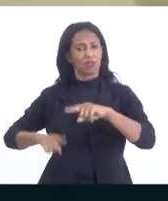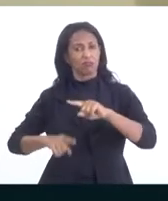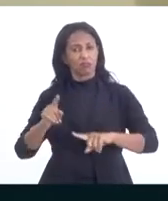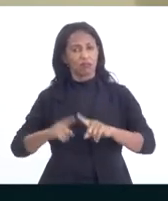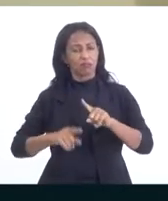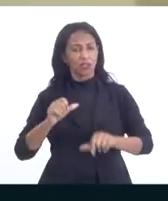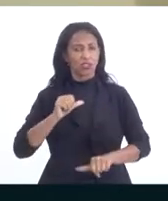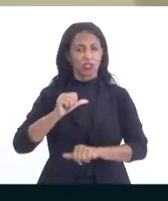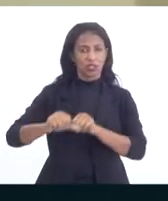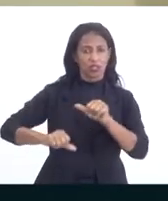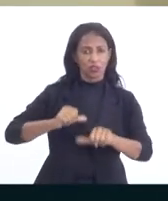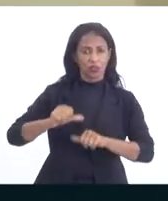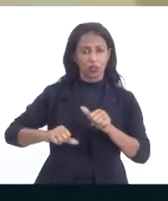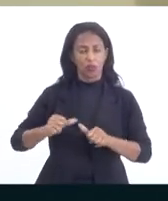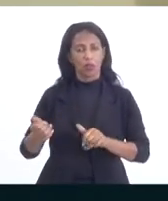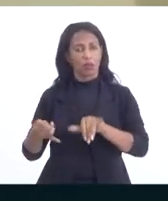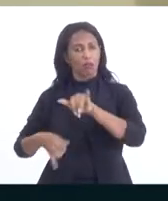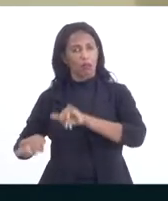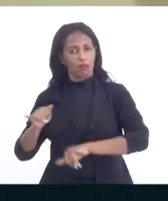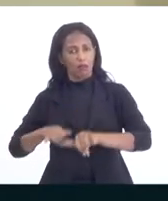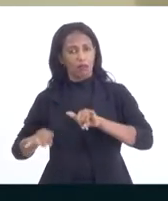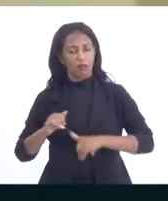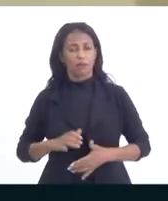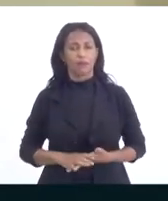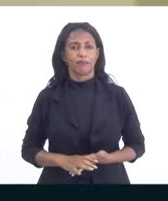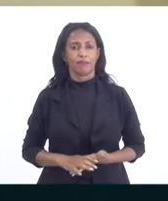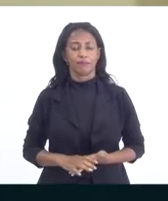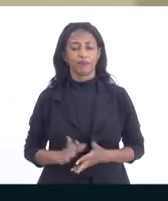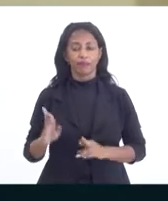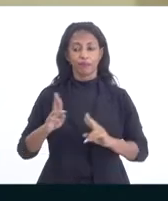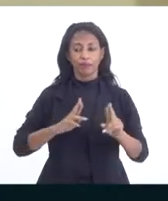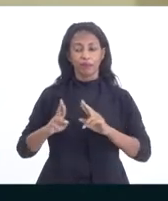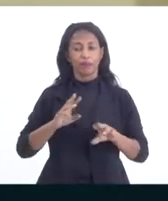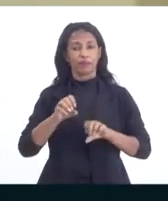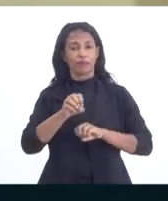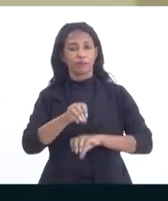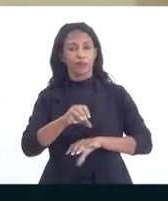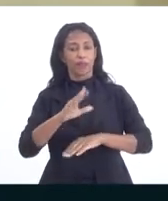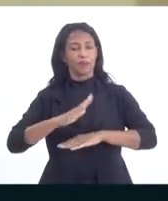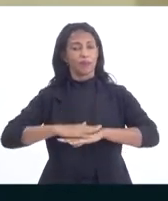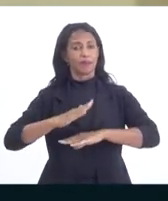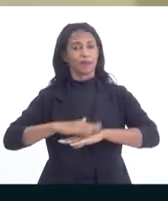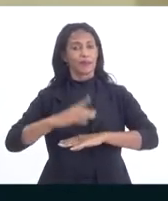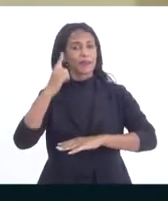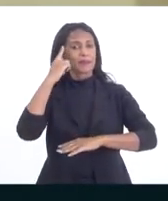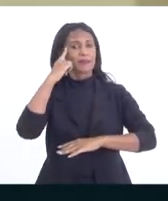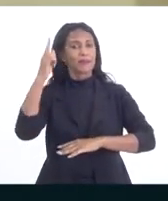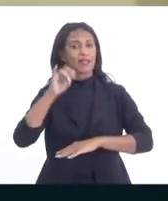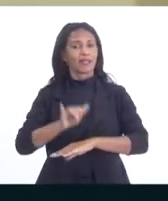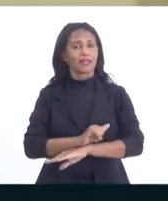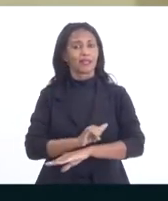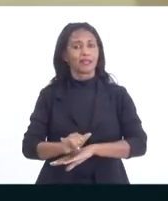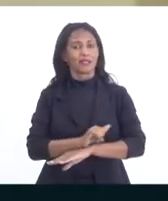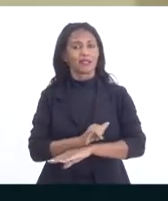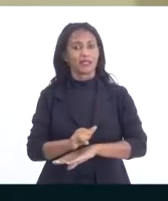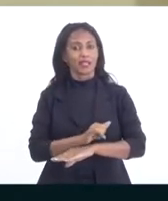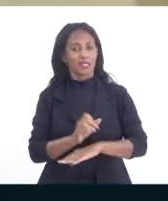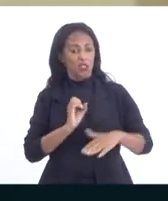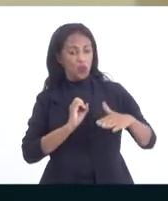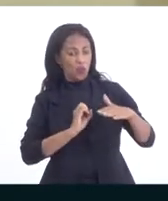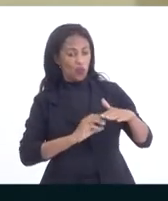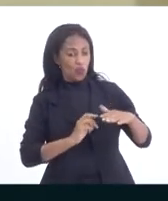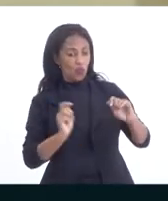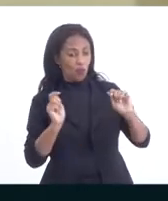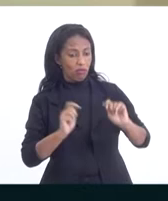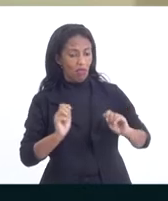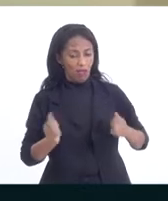de transformação, na área da química. Em relação à educação, cada vez mais a gente pensar a estratégia desse fundo permitir que a